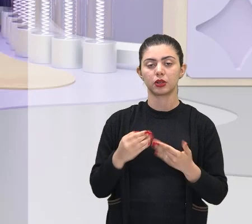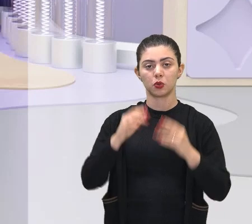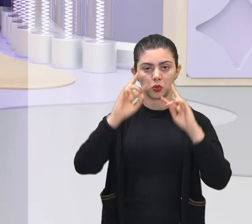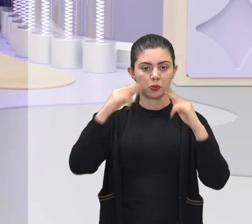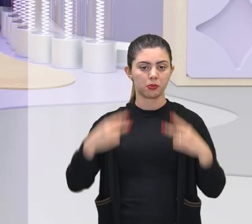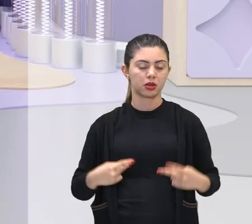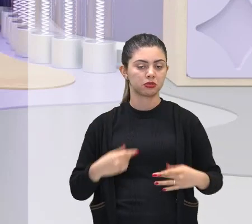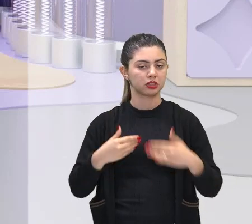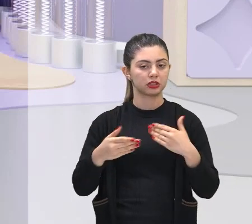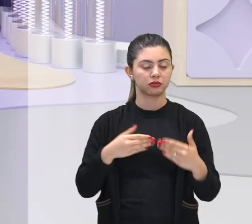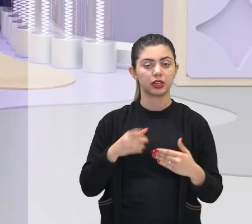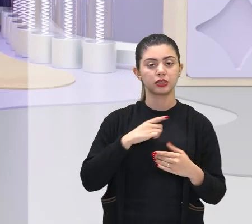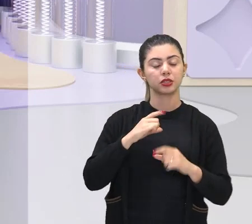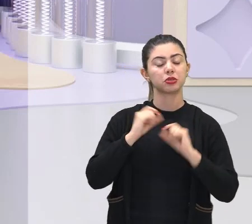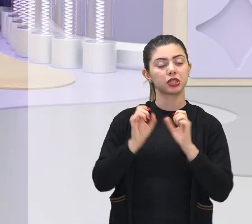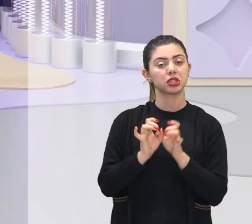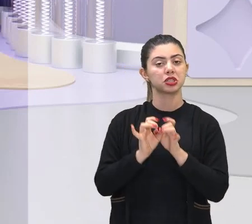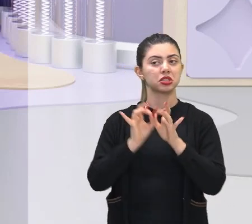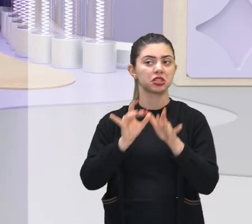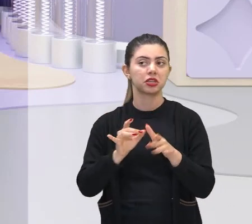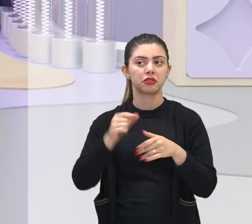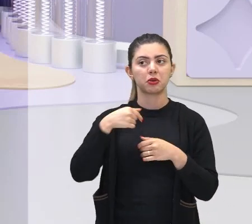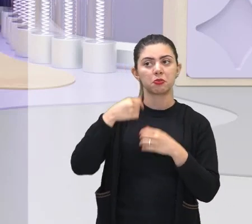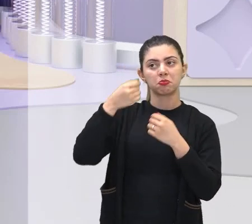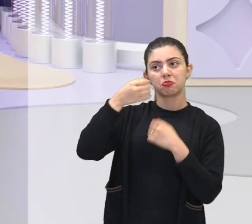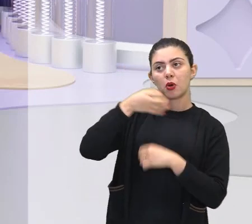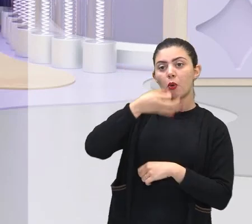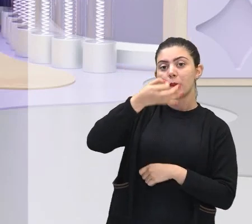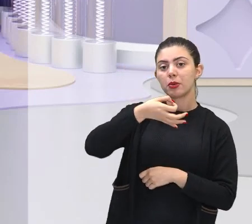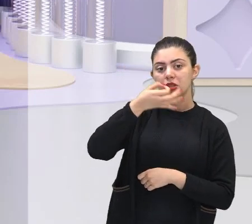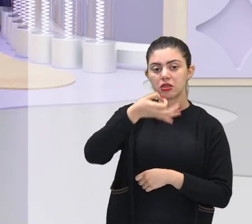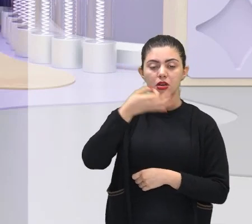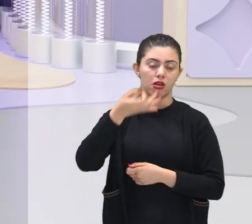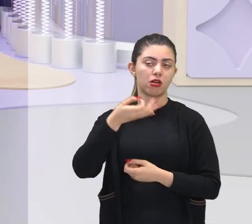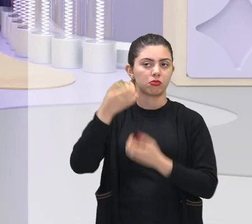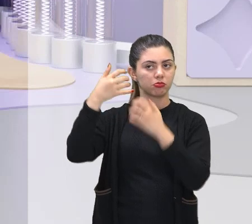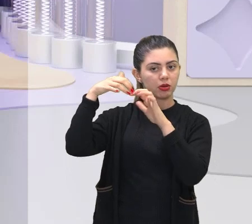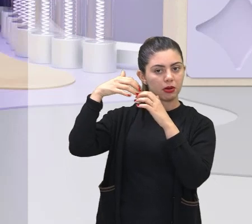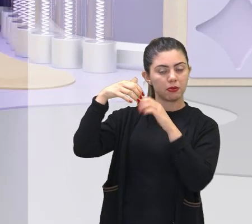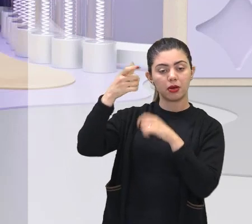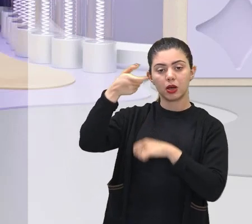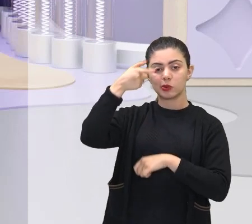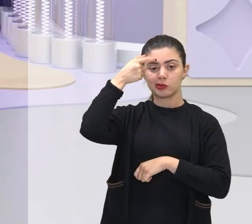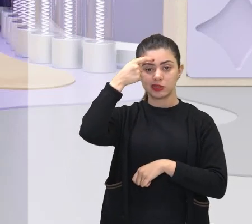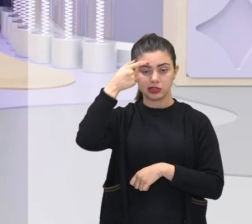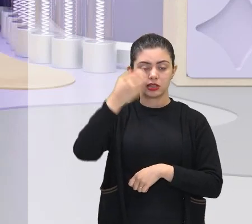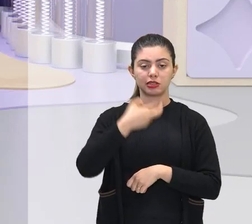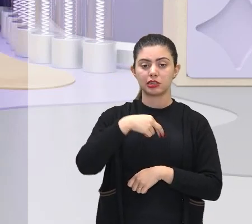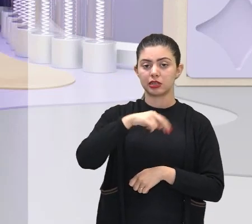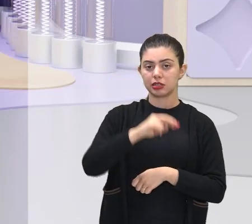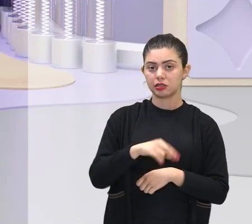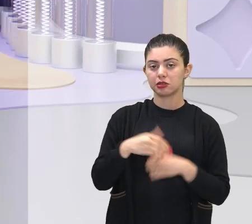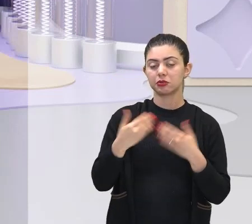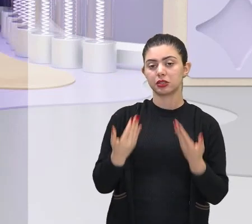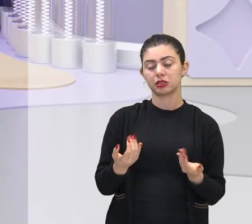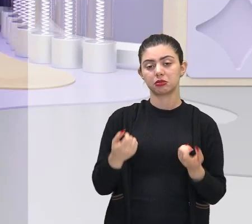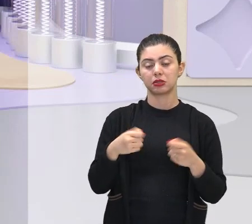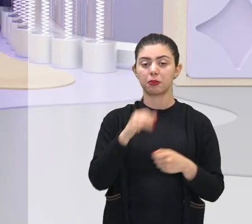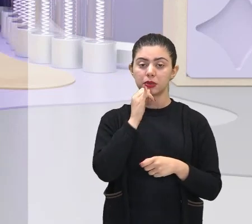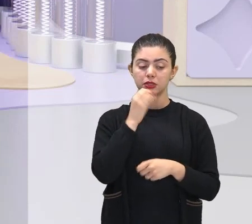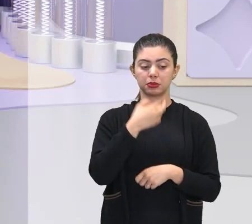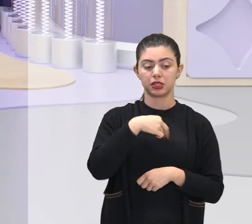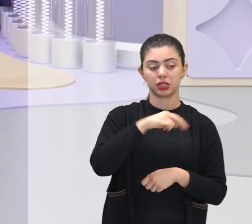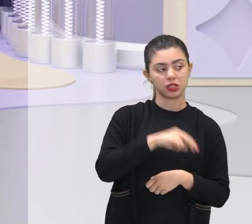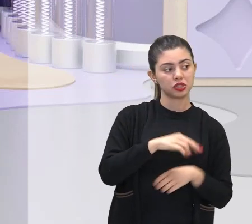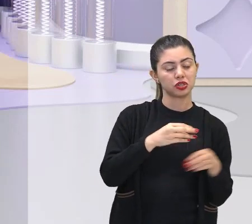direito à liberdade de pensamento, consciência e religião. Esse direito inclui a liberdade de mudar de religião